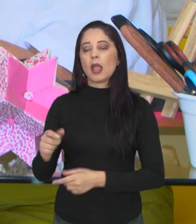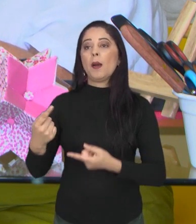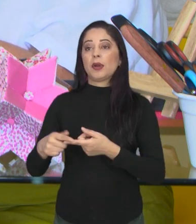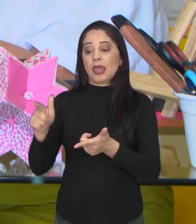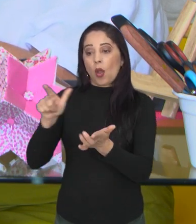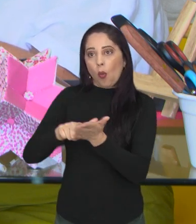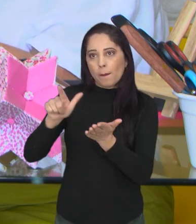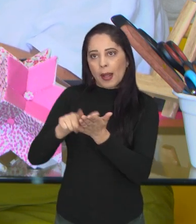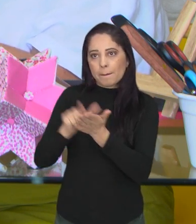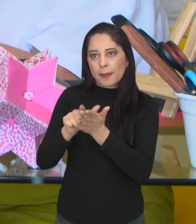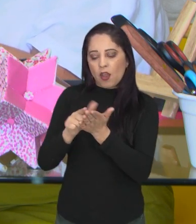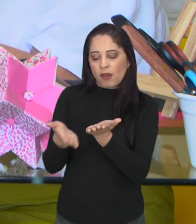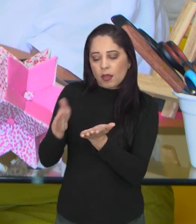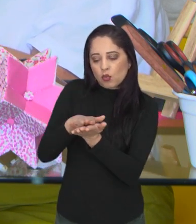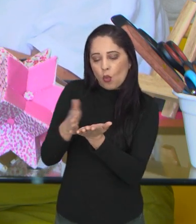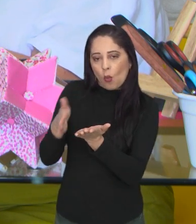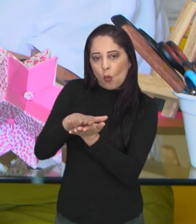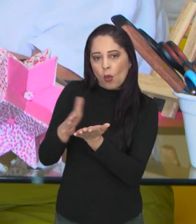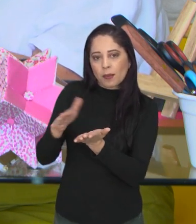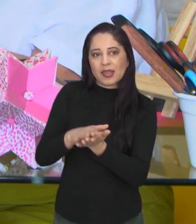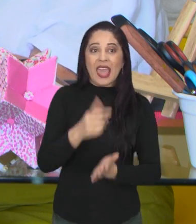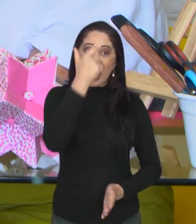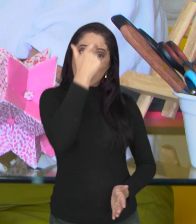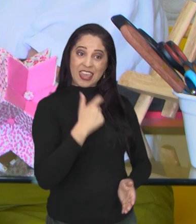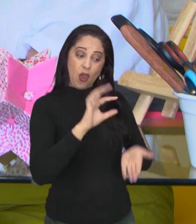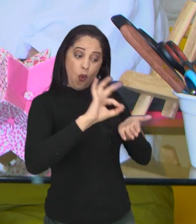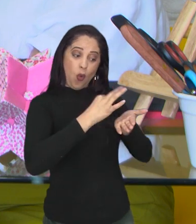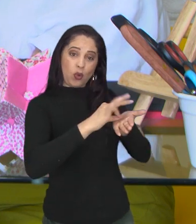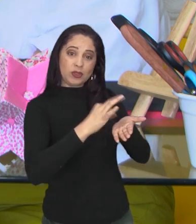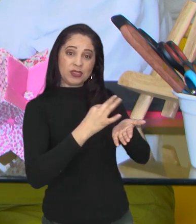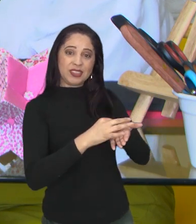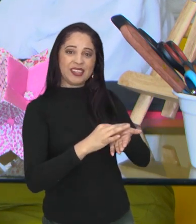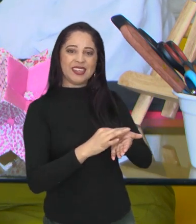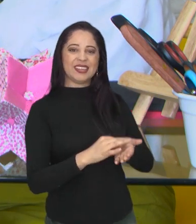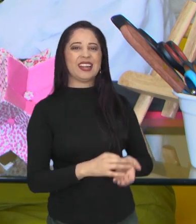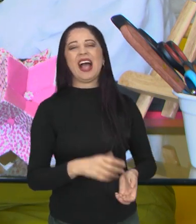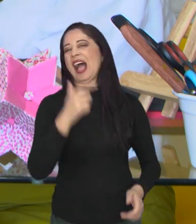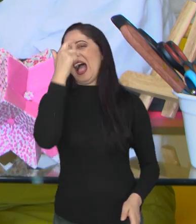e você você vai costurar eu vou costurar caderno